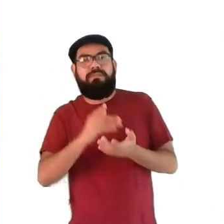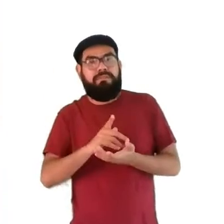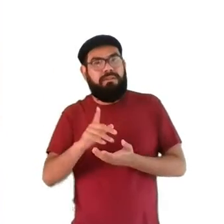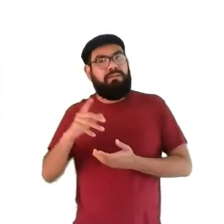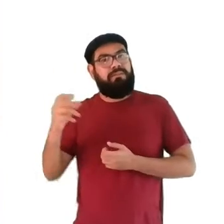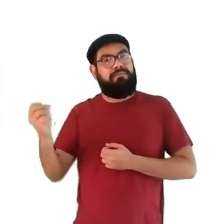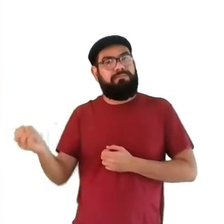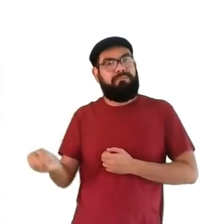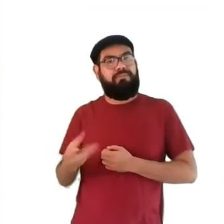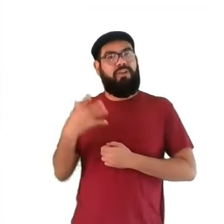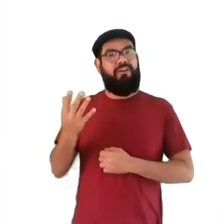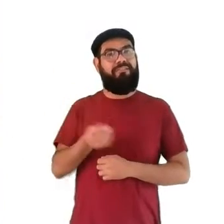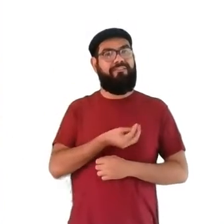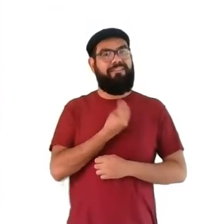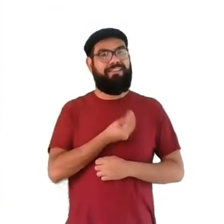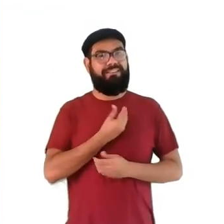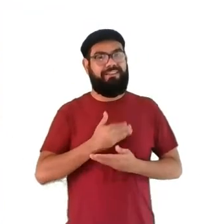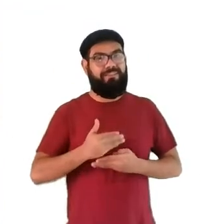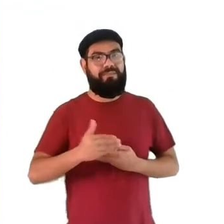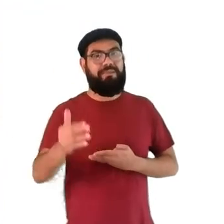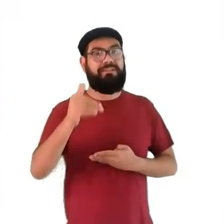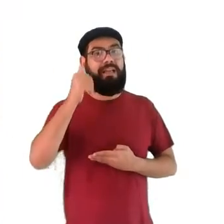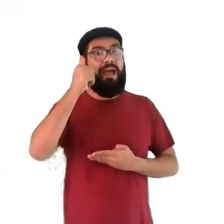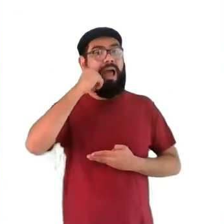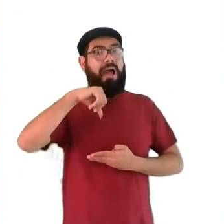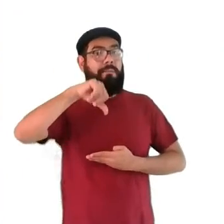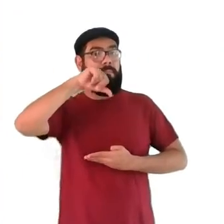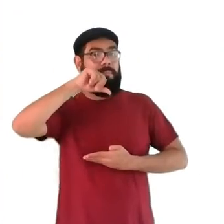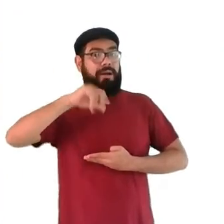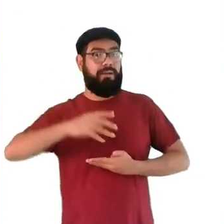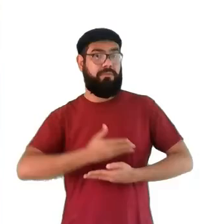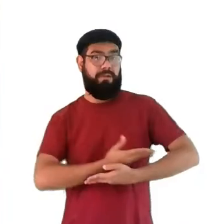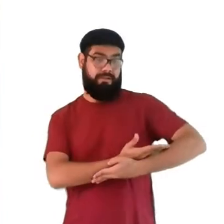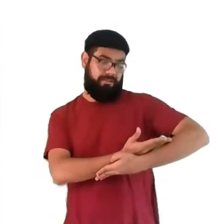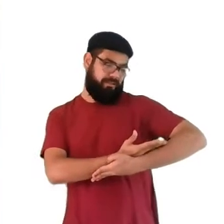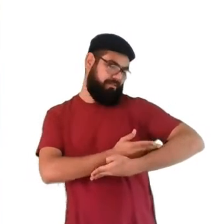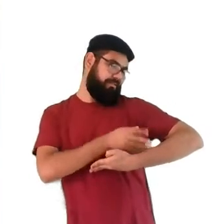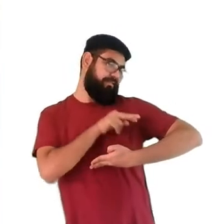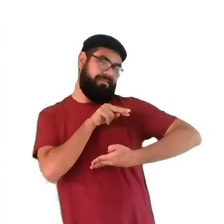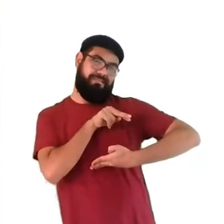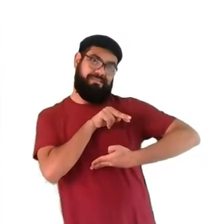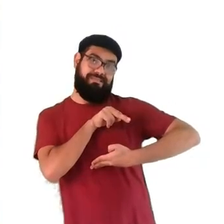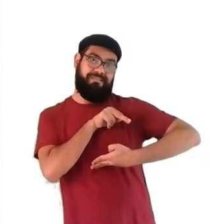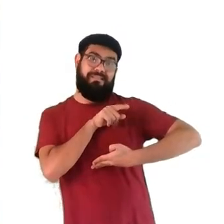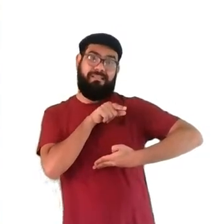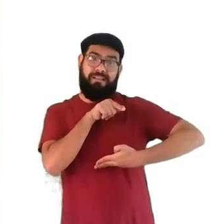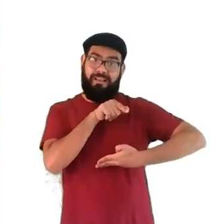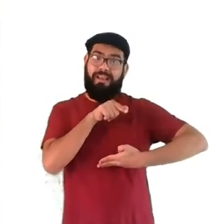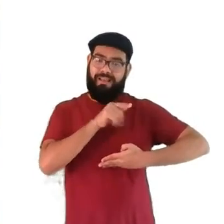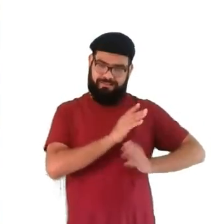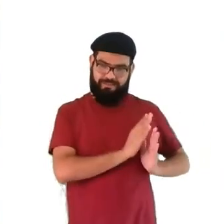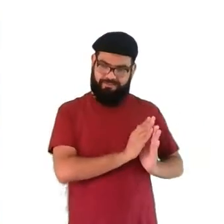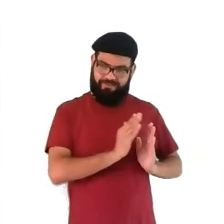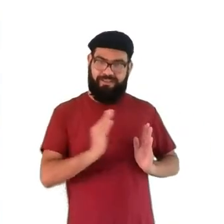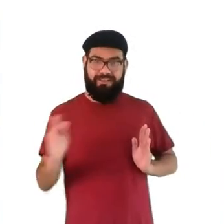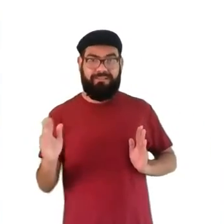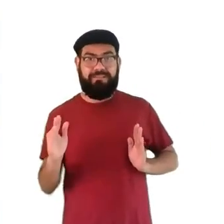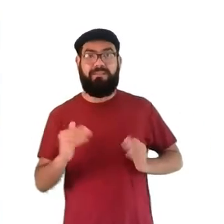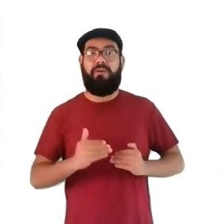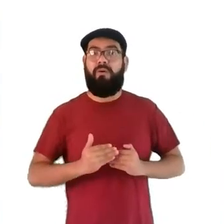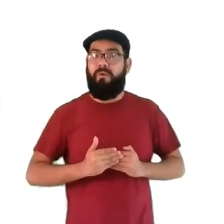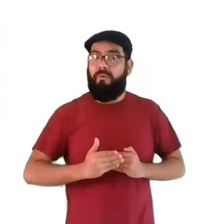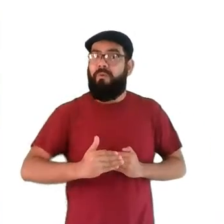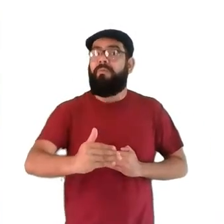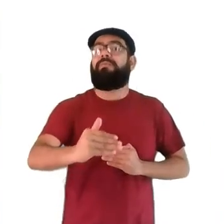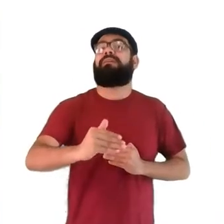vida, onde uma mãe está segurando o bebê no colo. Então, olha só, essas fases fazem parte aí